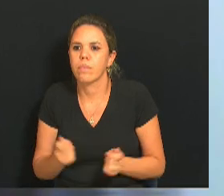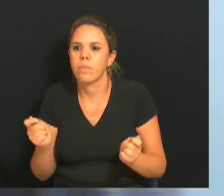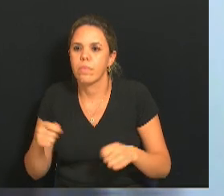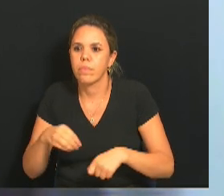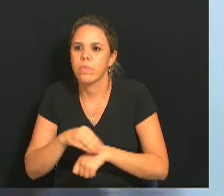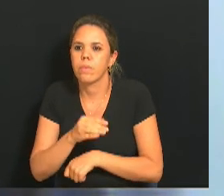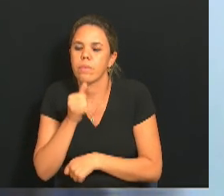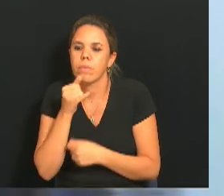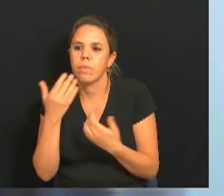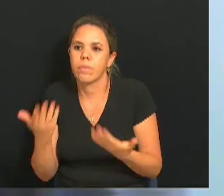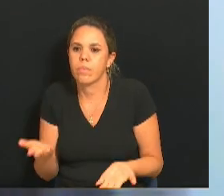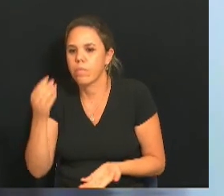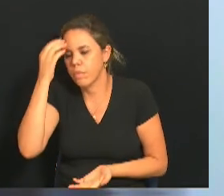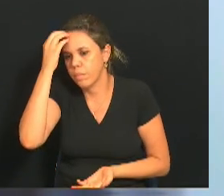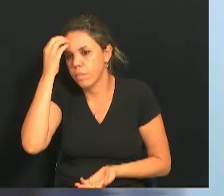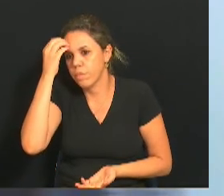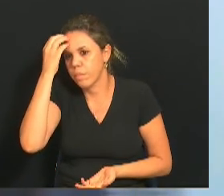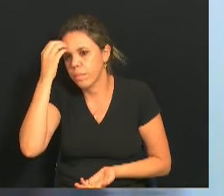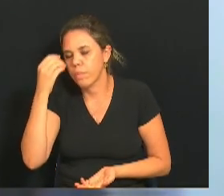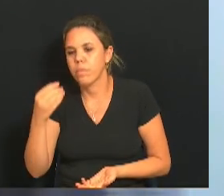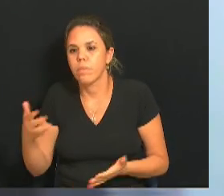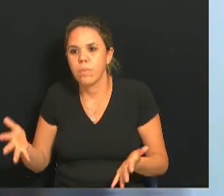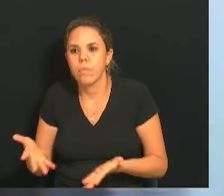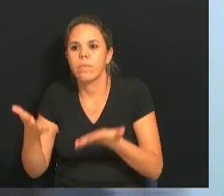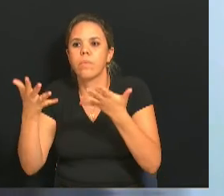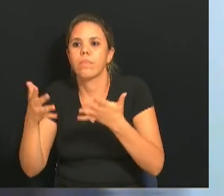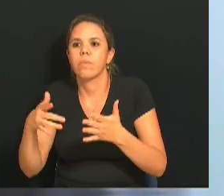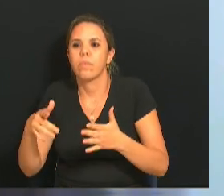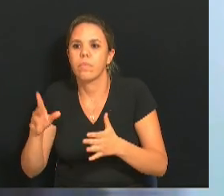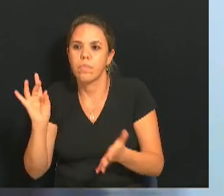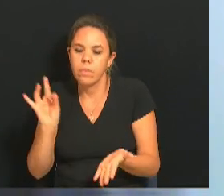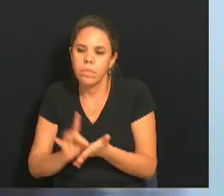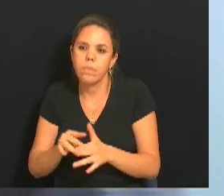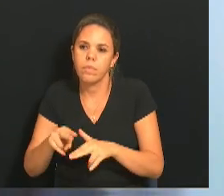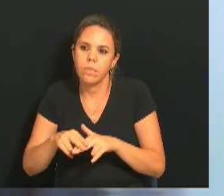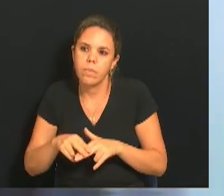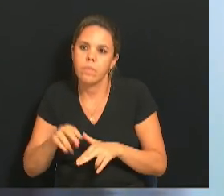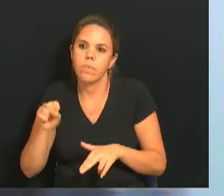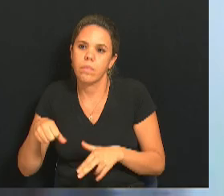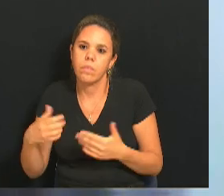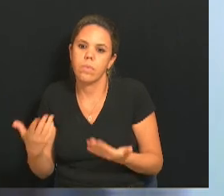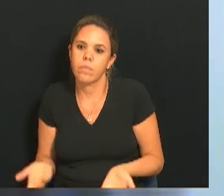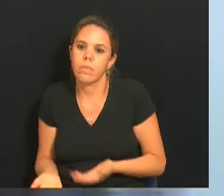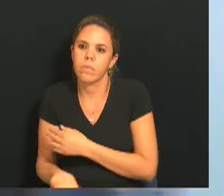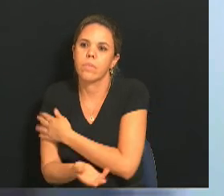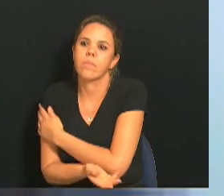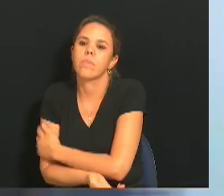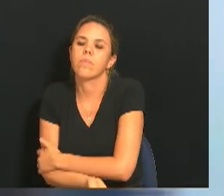possibilitaria, né? Então, não se questionou exatamente a opinião dele, mas sim se era